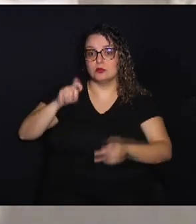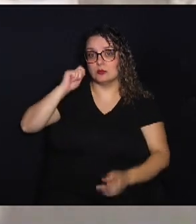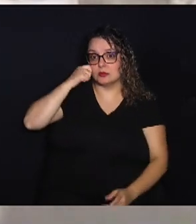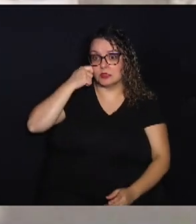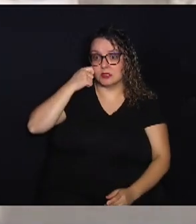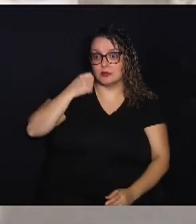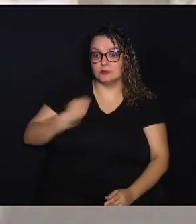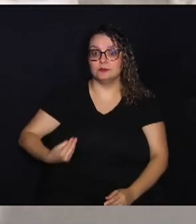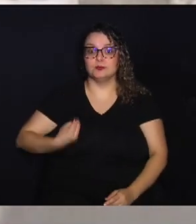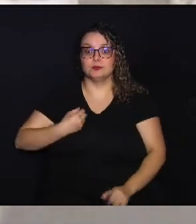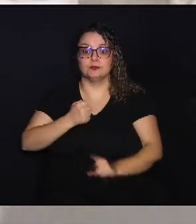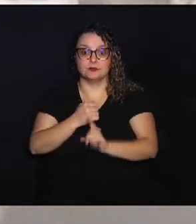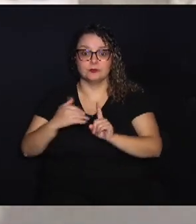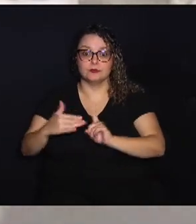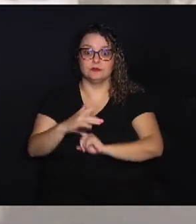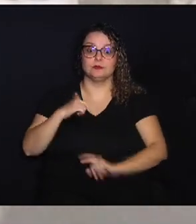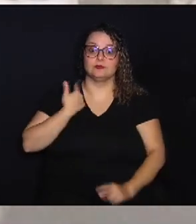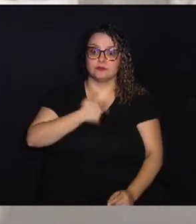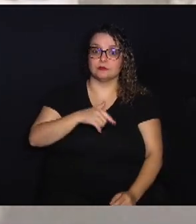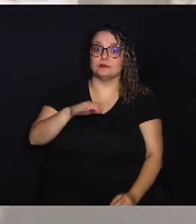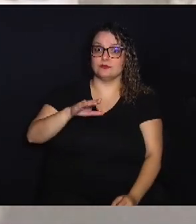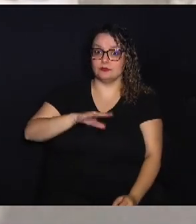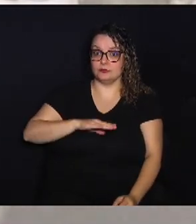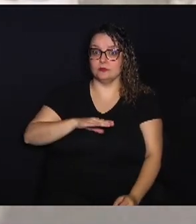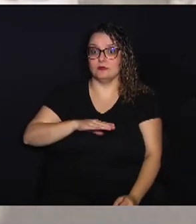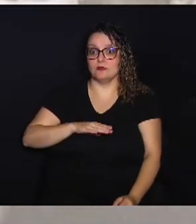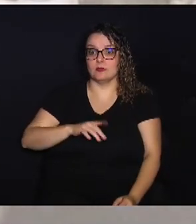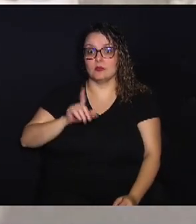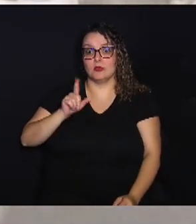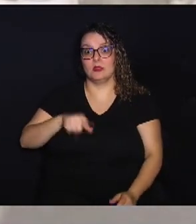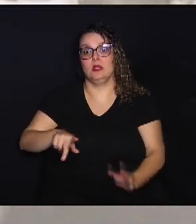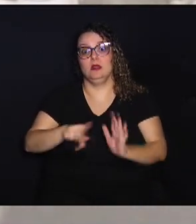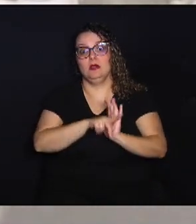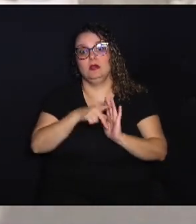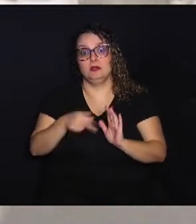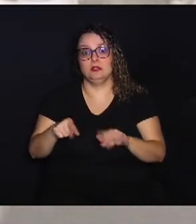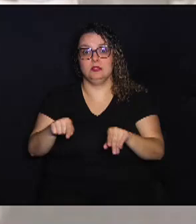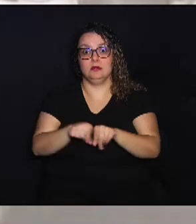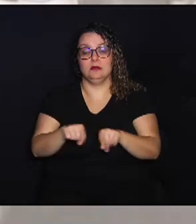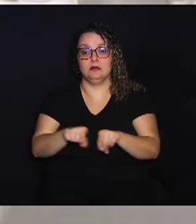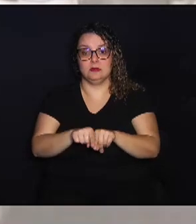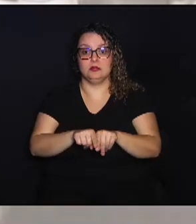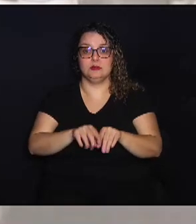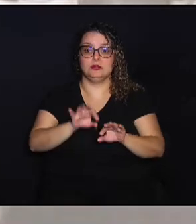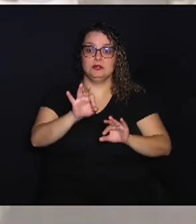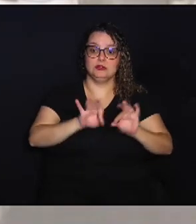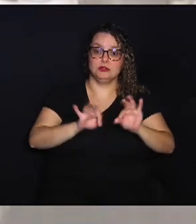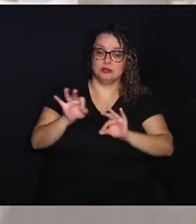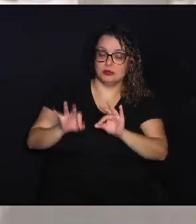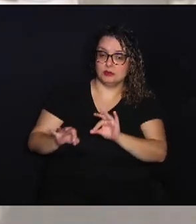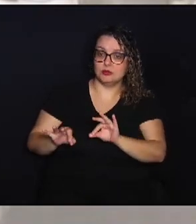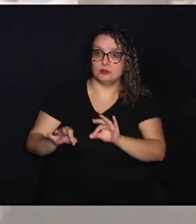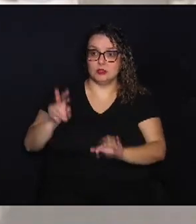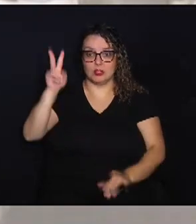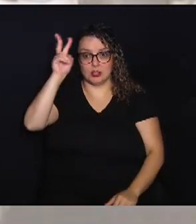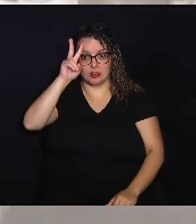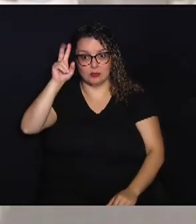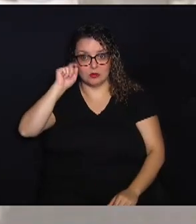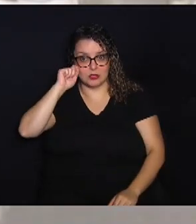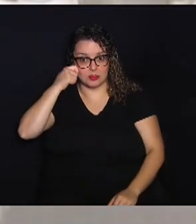na vida social da nossa cidade, né? Ela faz parte aí de um projeto chamado Histórias